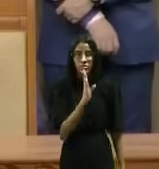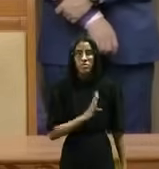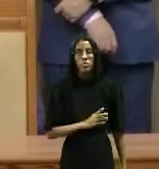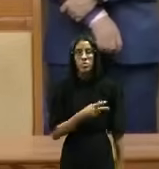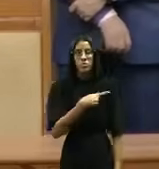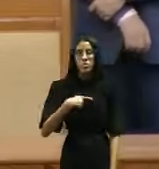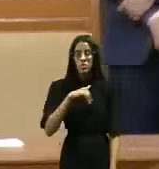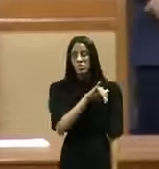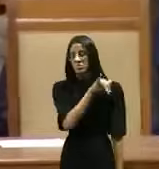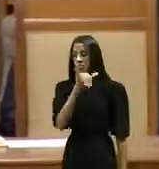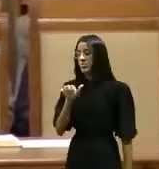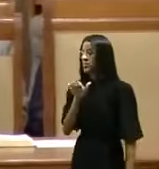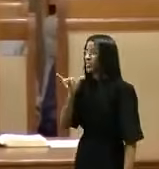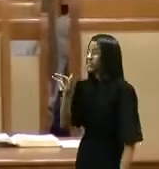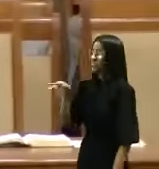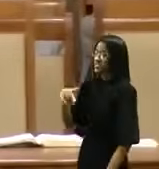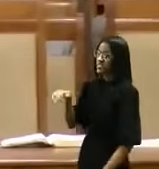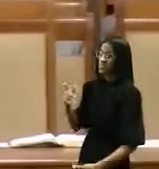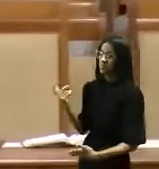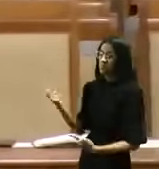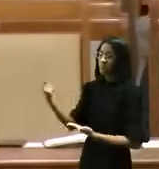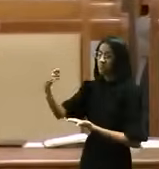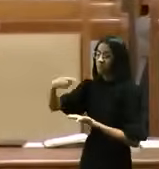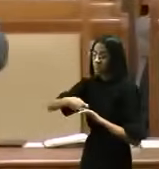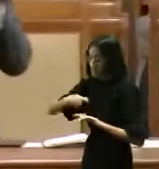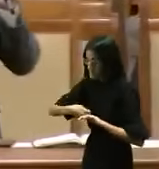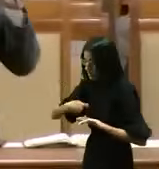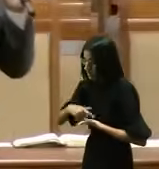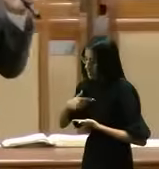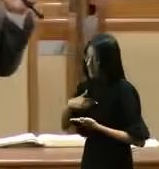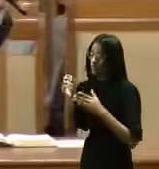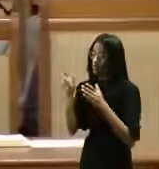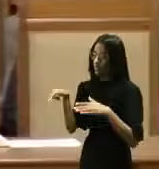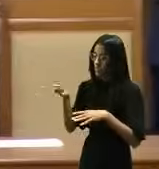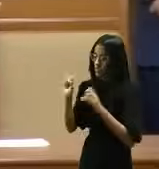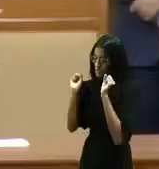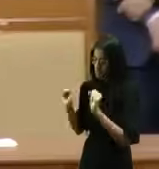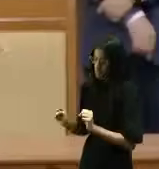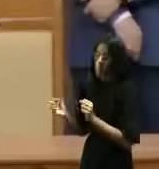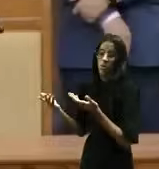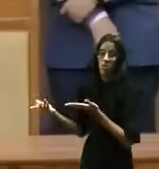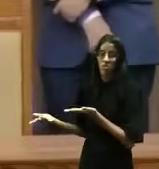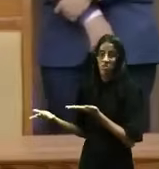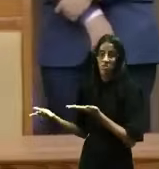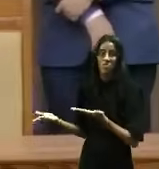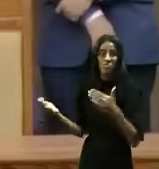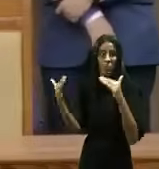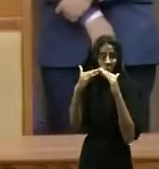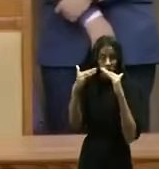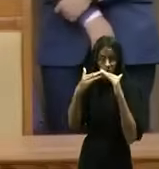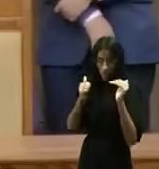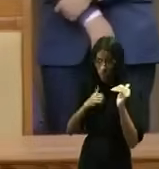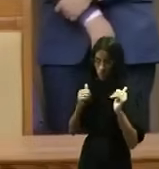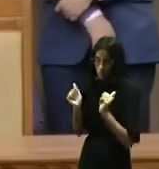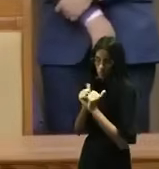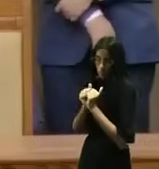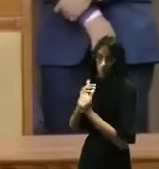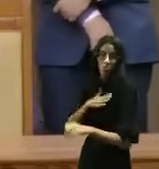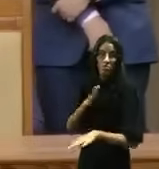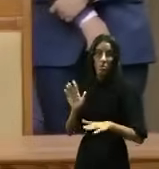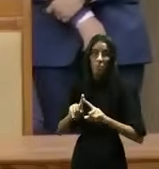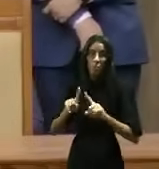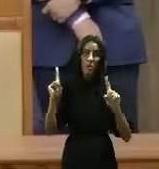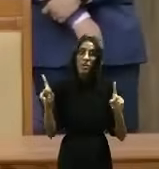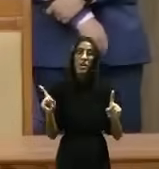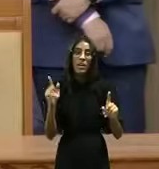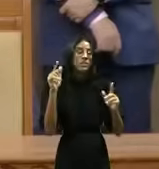e tantos cruzeiros eu hospedo vocês lá no purão da minha casa mas era um purão escutem Essa era